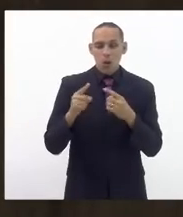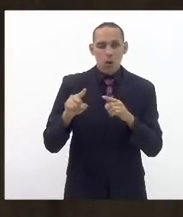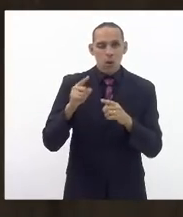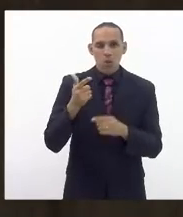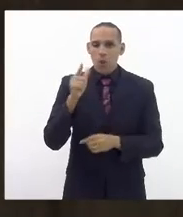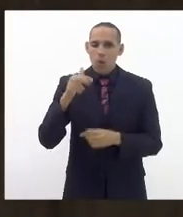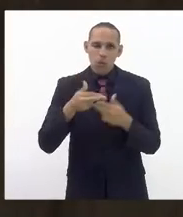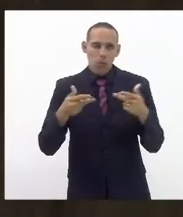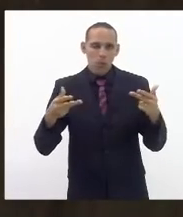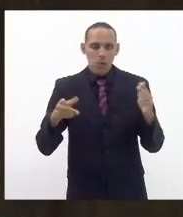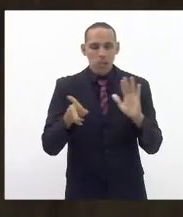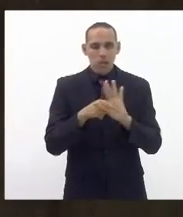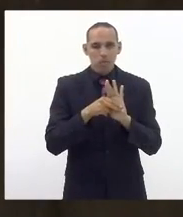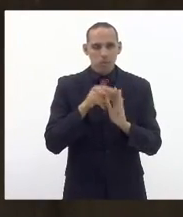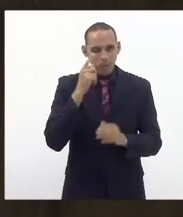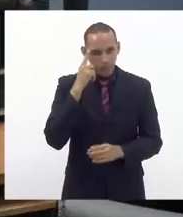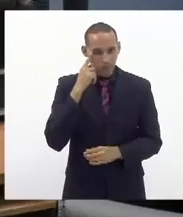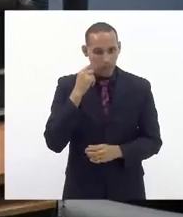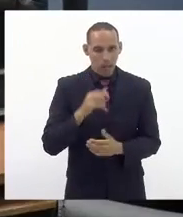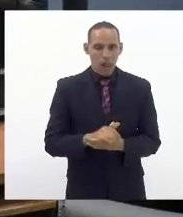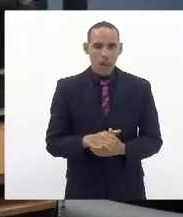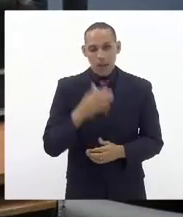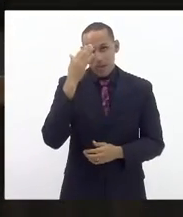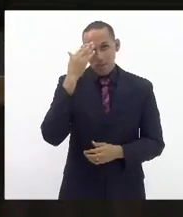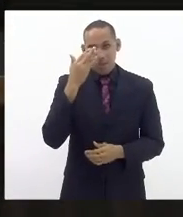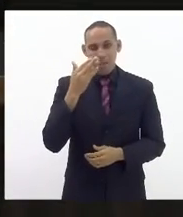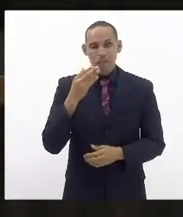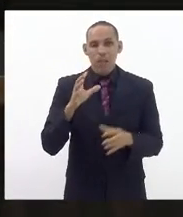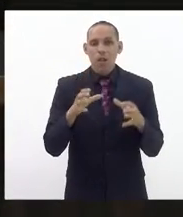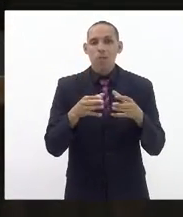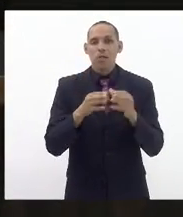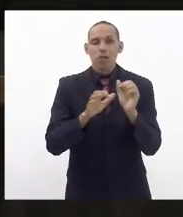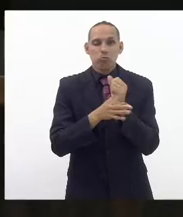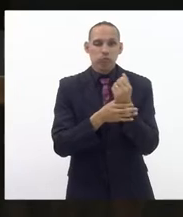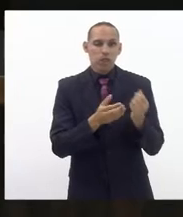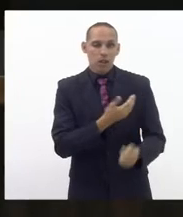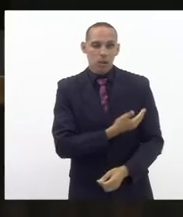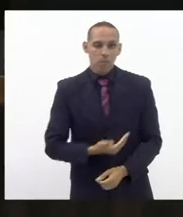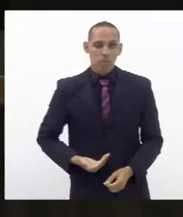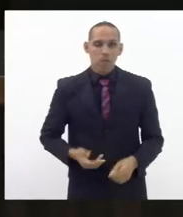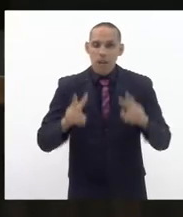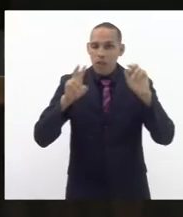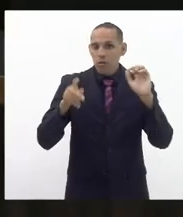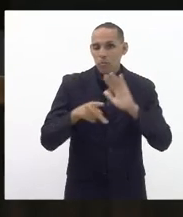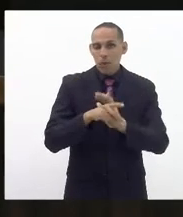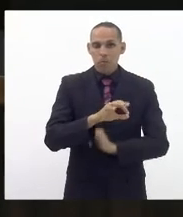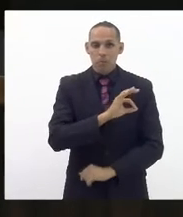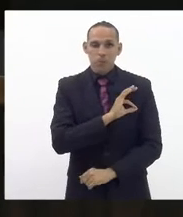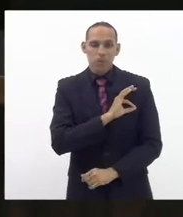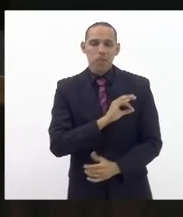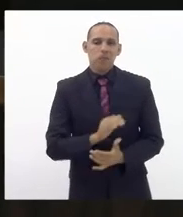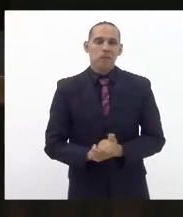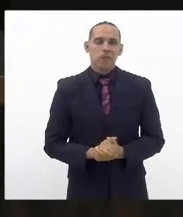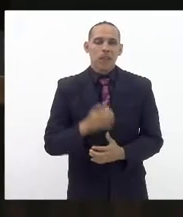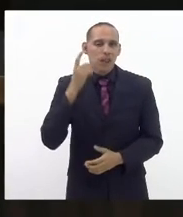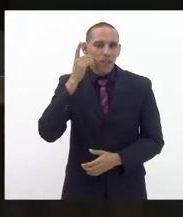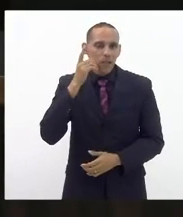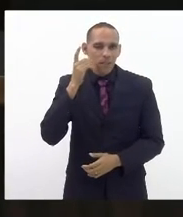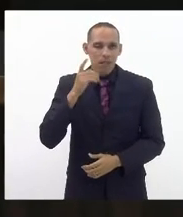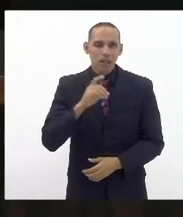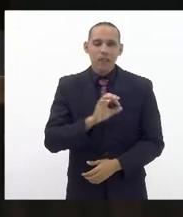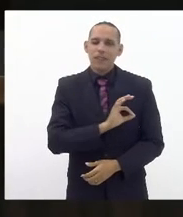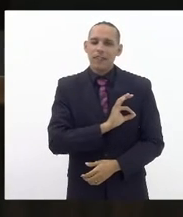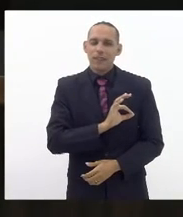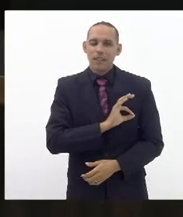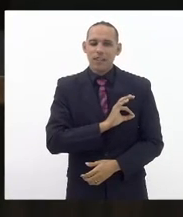às demais emendas. Obrigada. Pela Comissão de Segurança Pública e Assuntos de Polícia, deputado